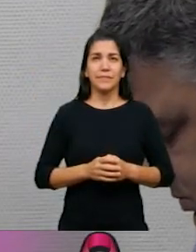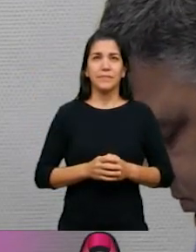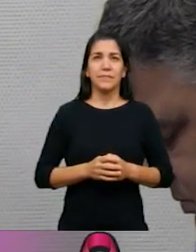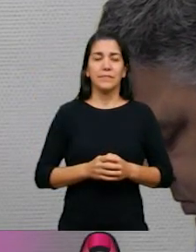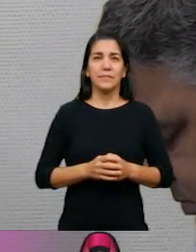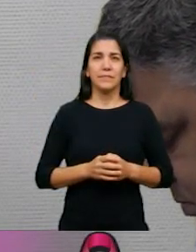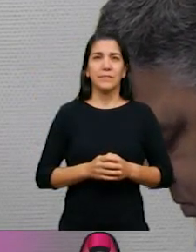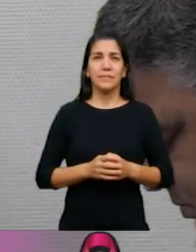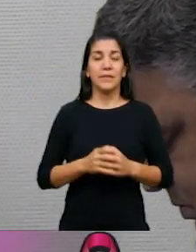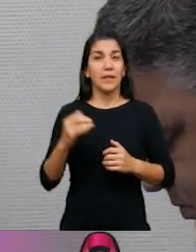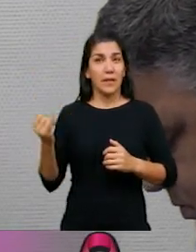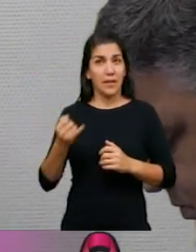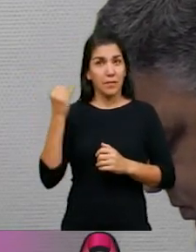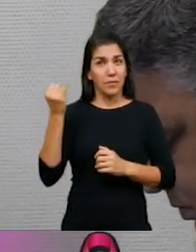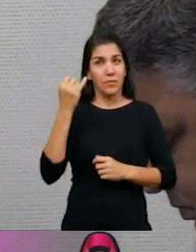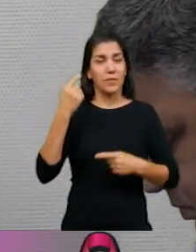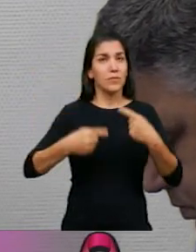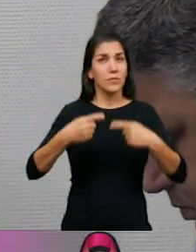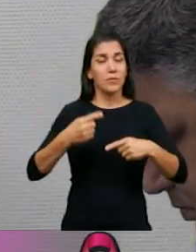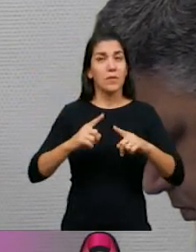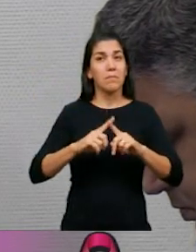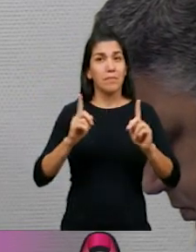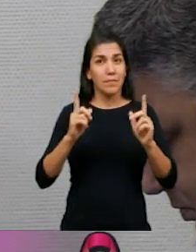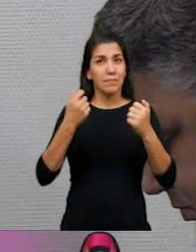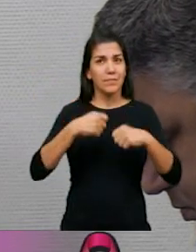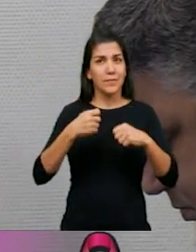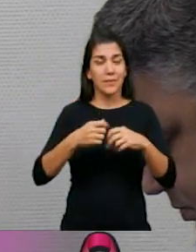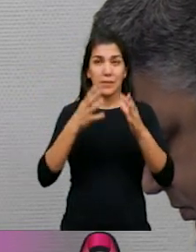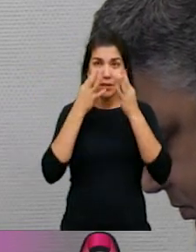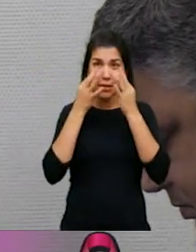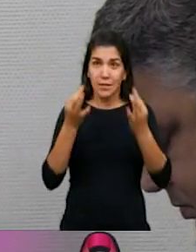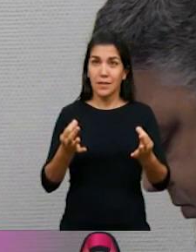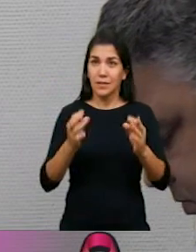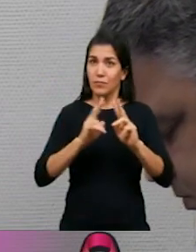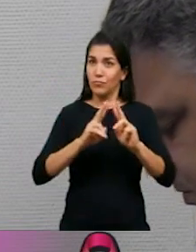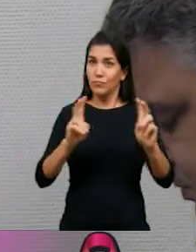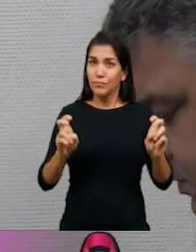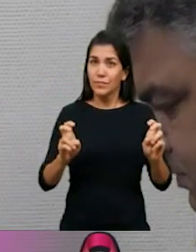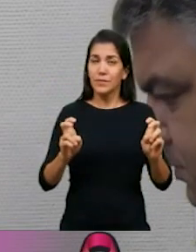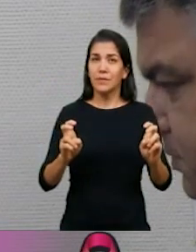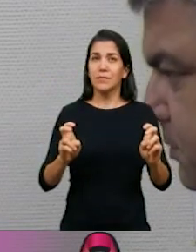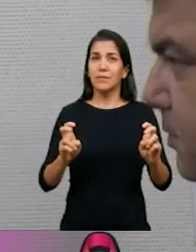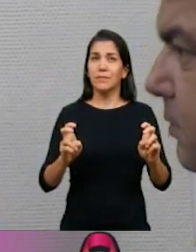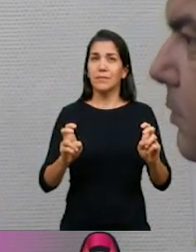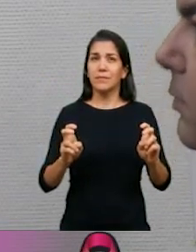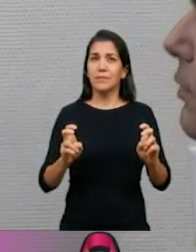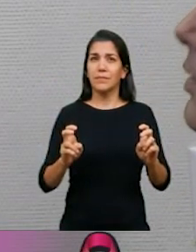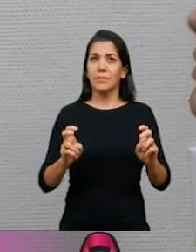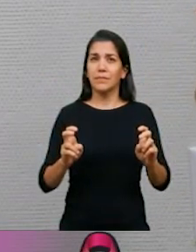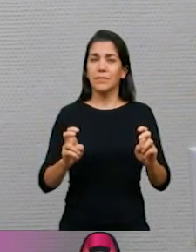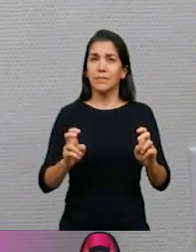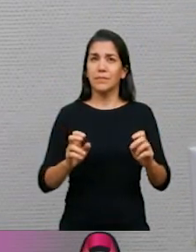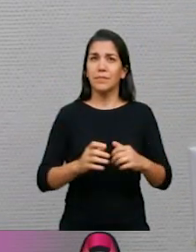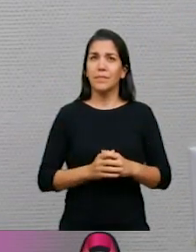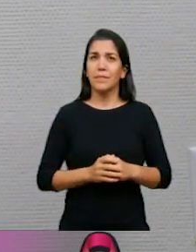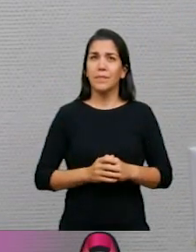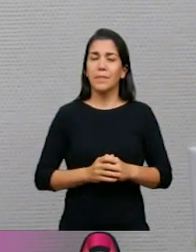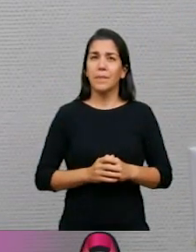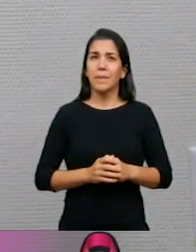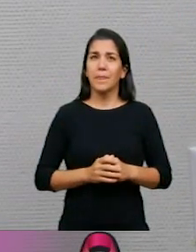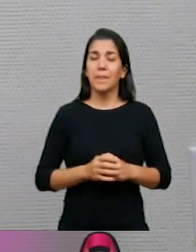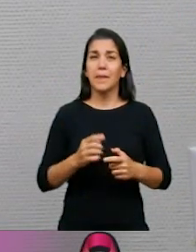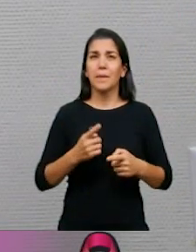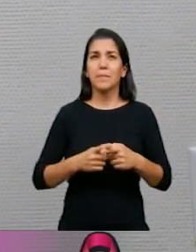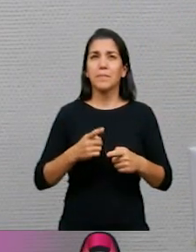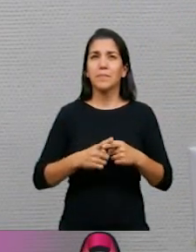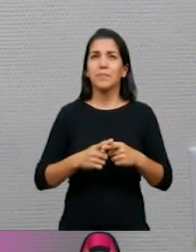que a gente discuta, mas é importante também que preste atenção na discussão para não tirar a conclusão precipitada. Por quê? Diz um princípio filosófico